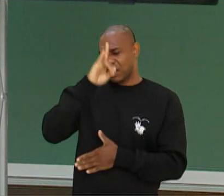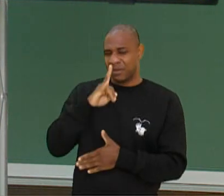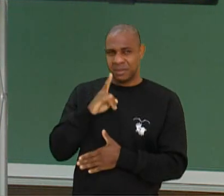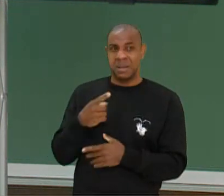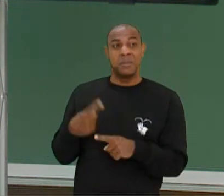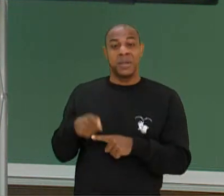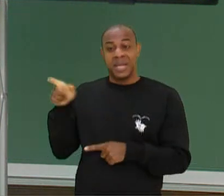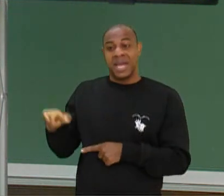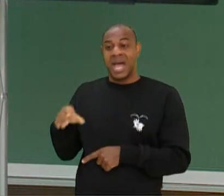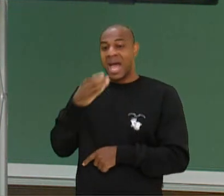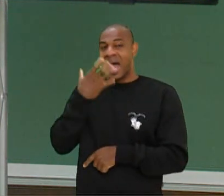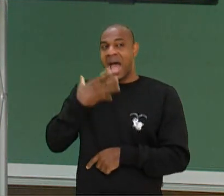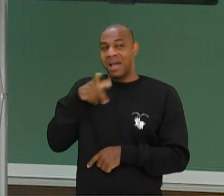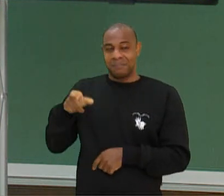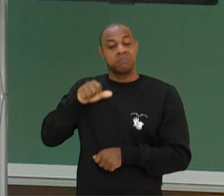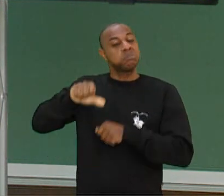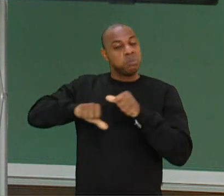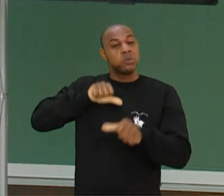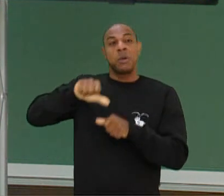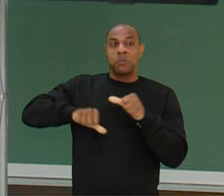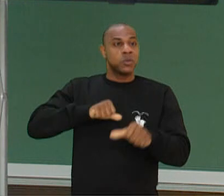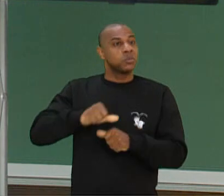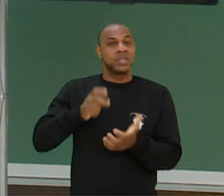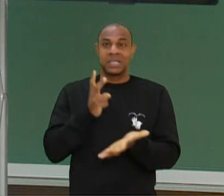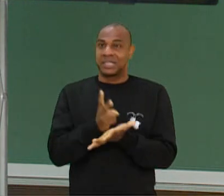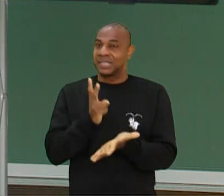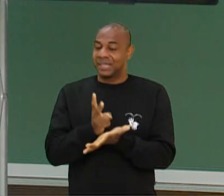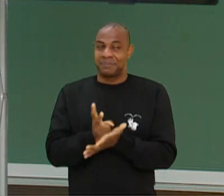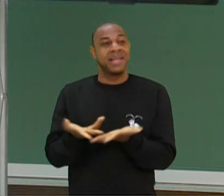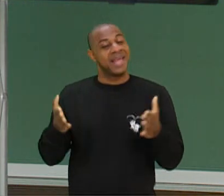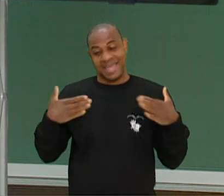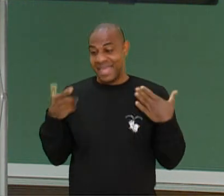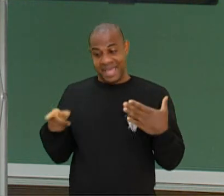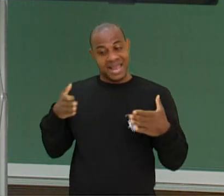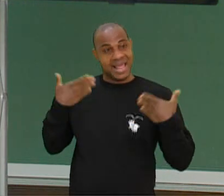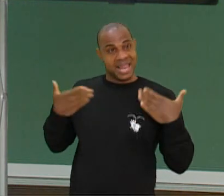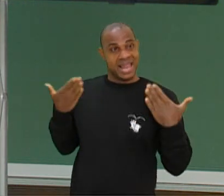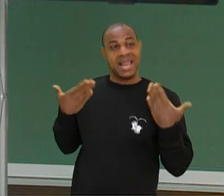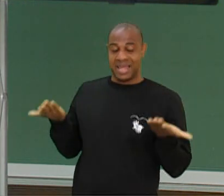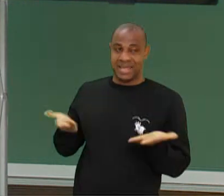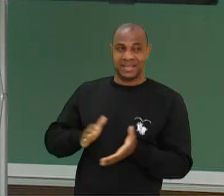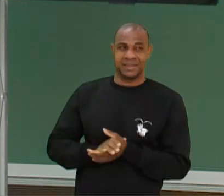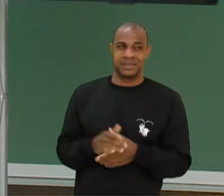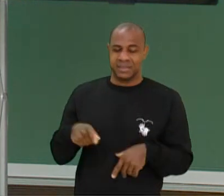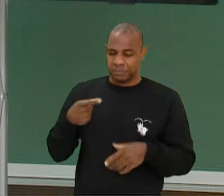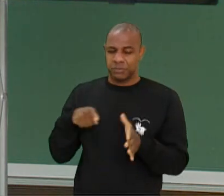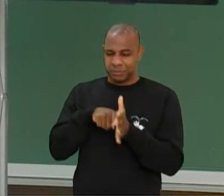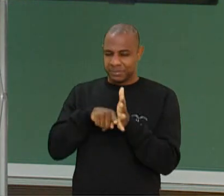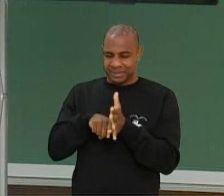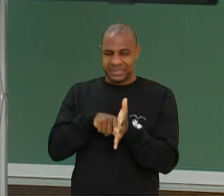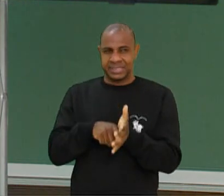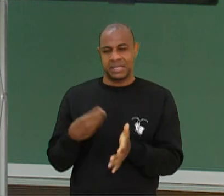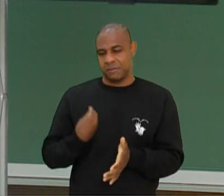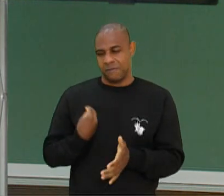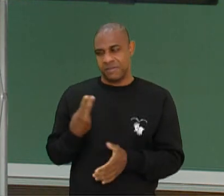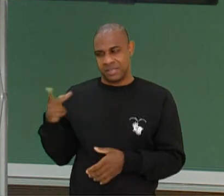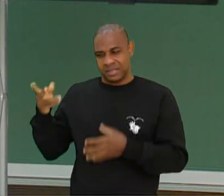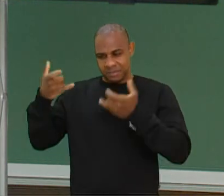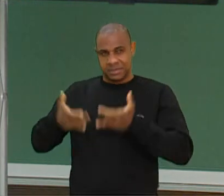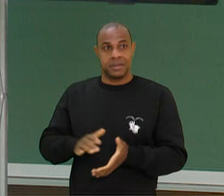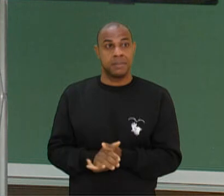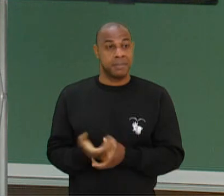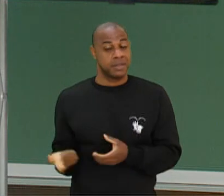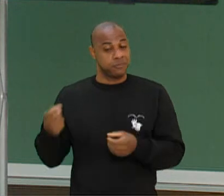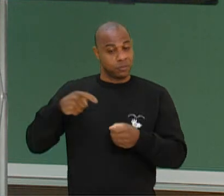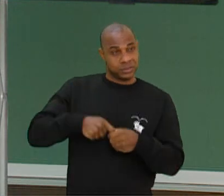muda constantemente, tá? Só que ela é bem dinâmica, bem divertida essa cantora. Dei uma pesquisadinha sobre ela. Mas, voltando